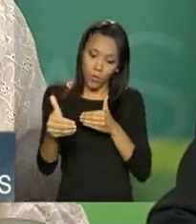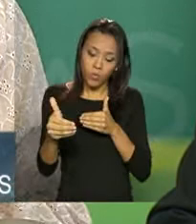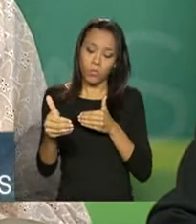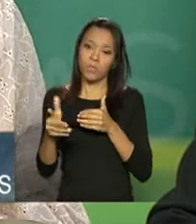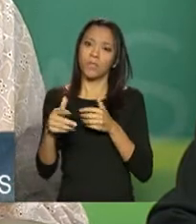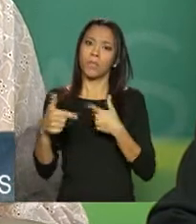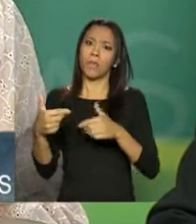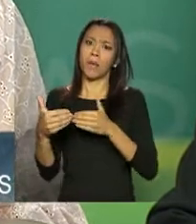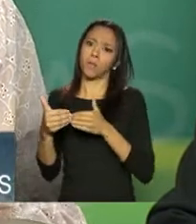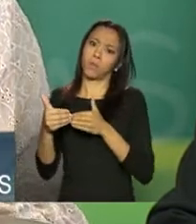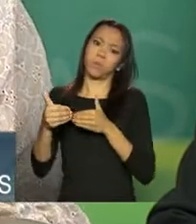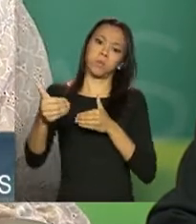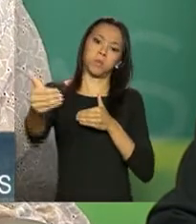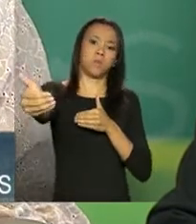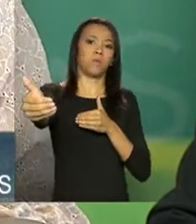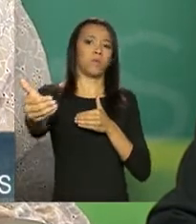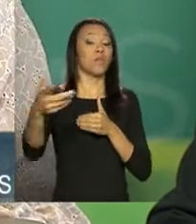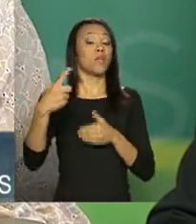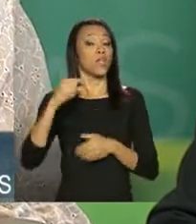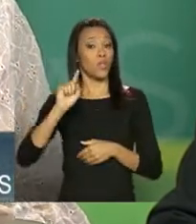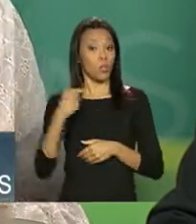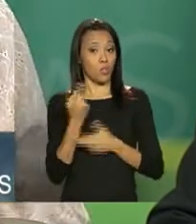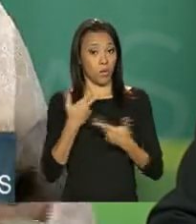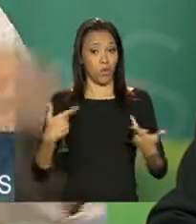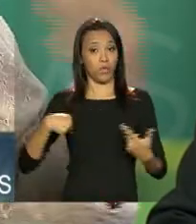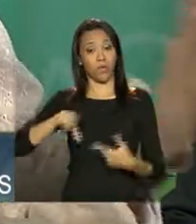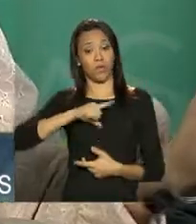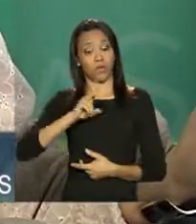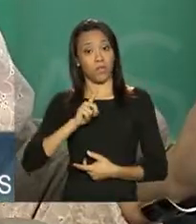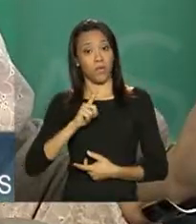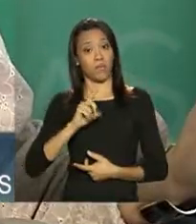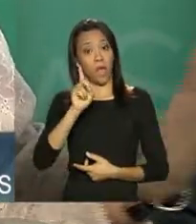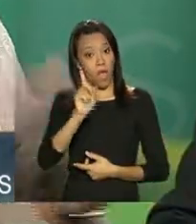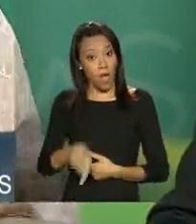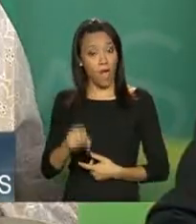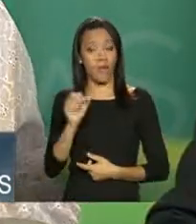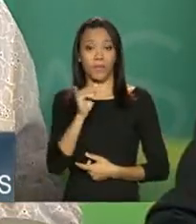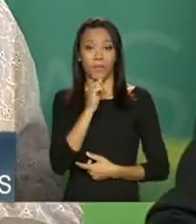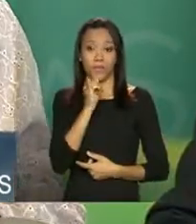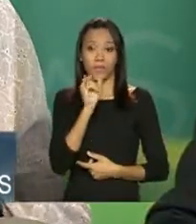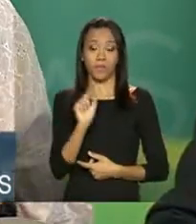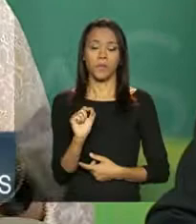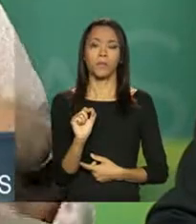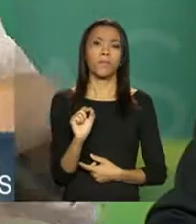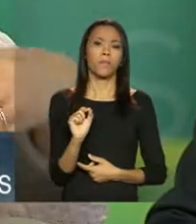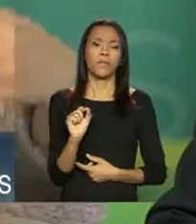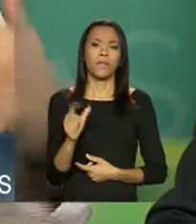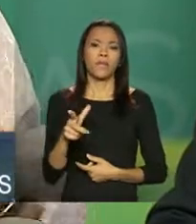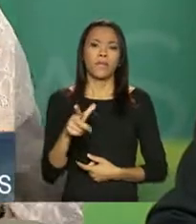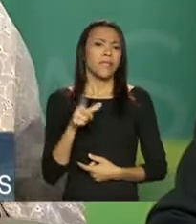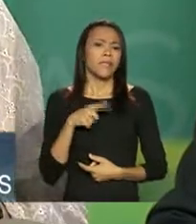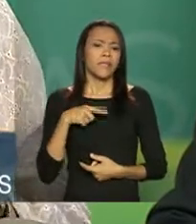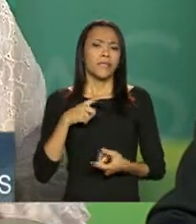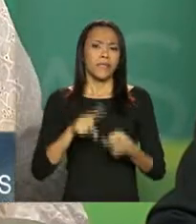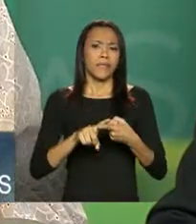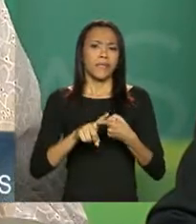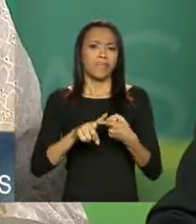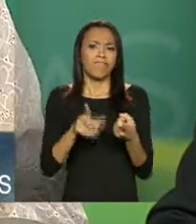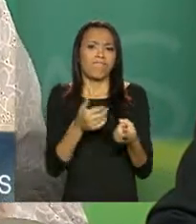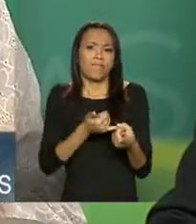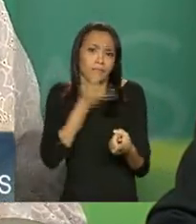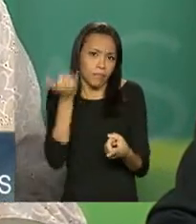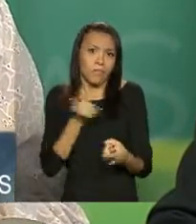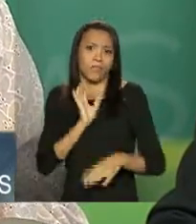e ondas complexidade que nós temos News exatamente o sistema de gestão de recursos no país que impliquem dominialidade